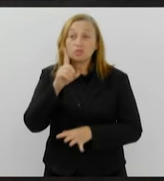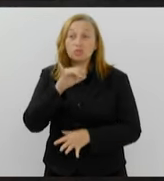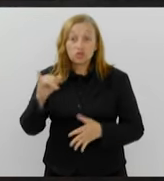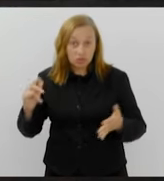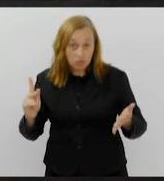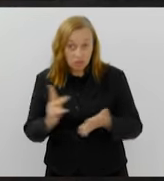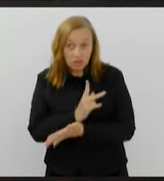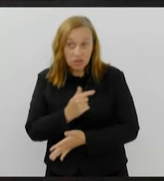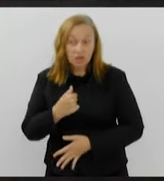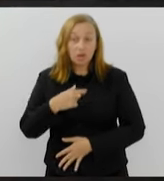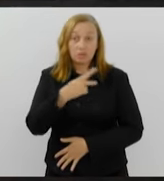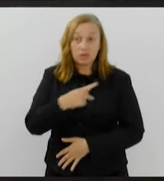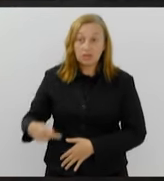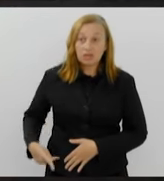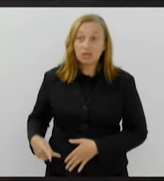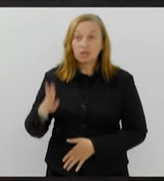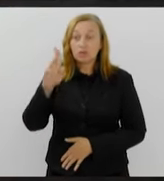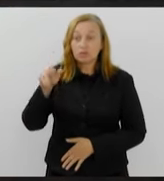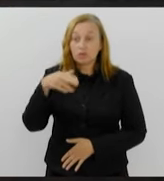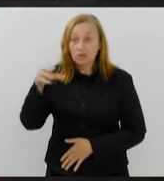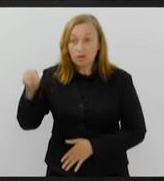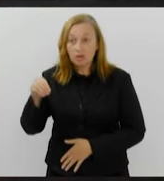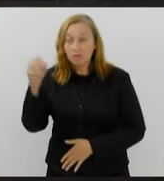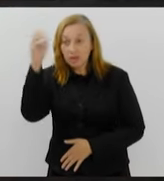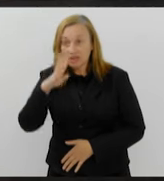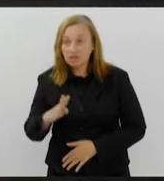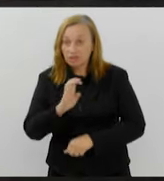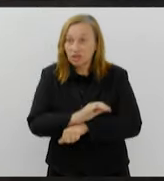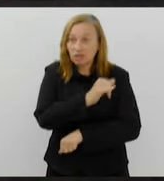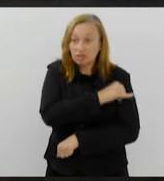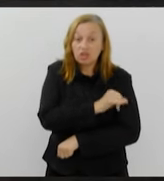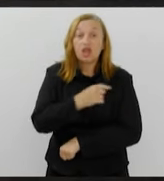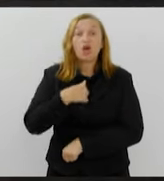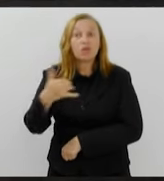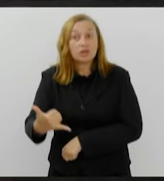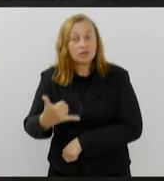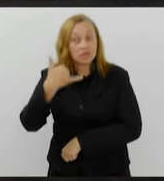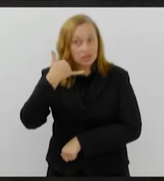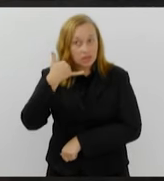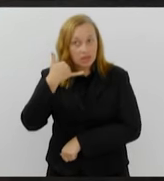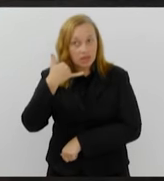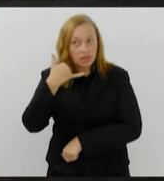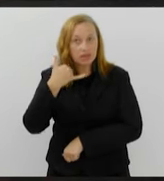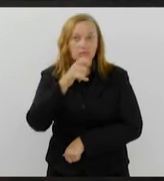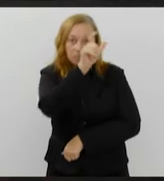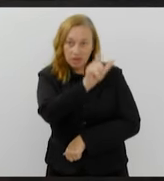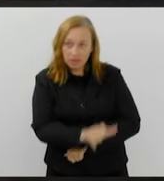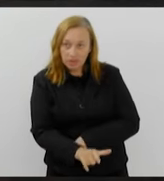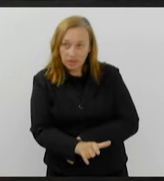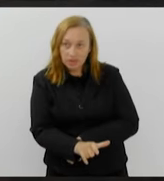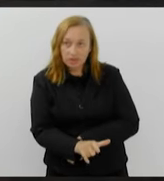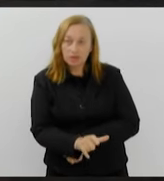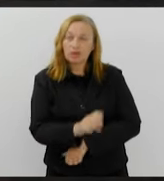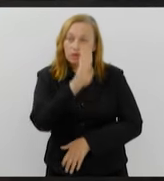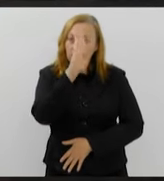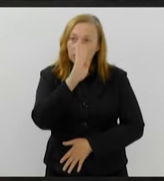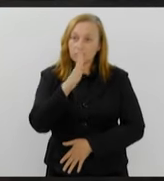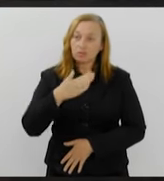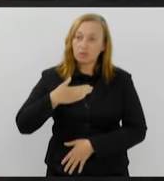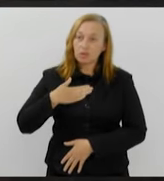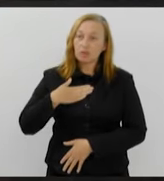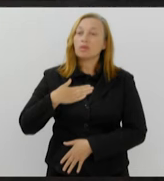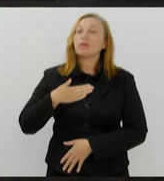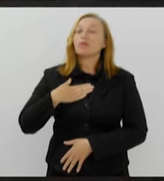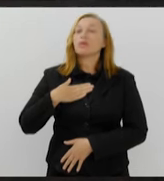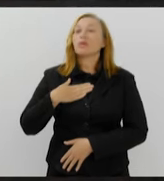como presidente da União Brasil no âmbito do Estado do Rio de Janeiro liguei pro envolvido no caso candidato do meu partido do Rodrigo